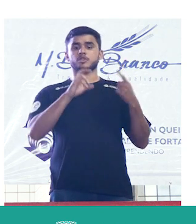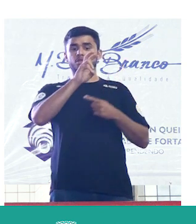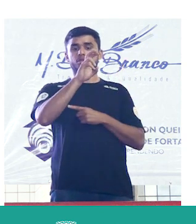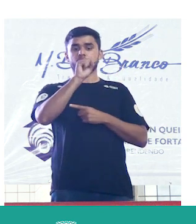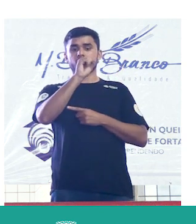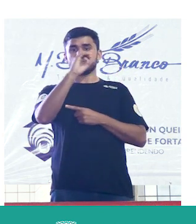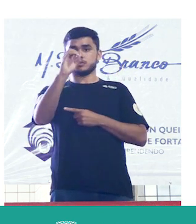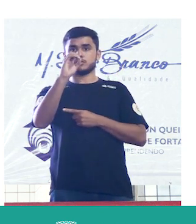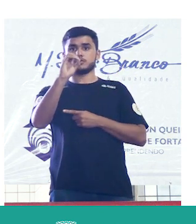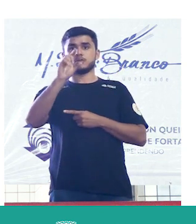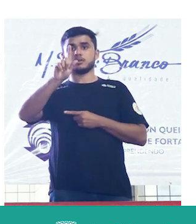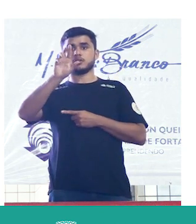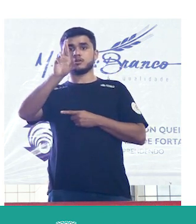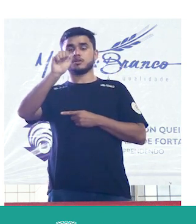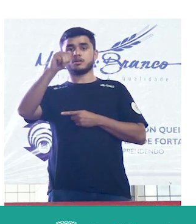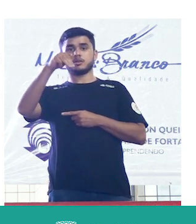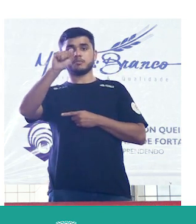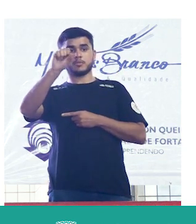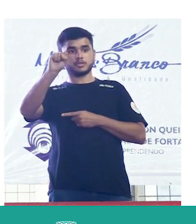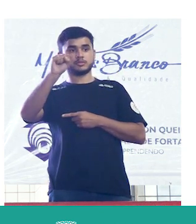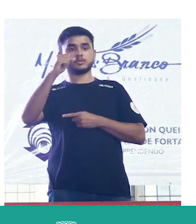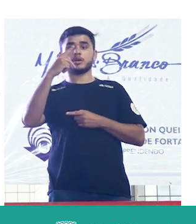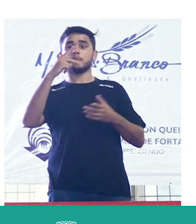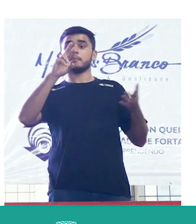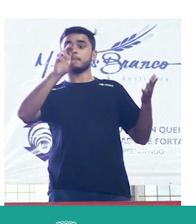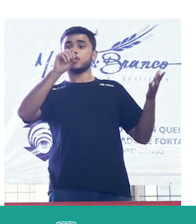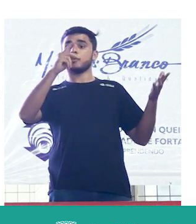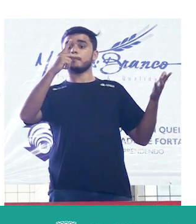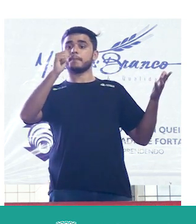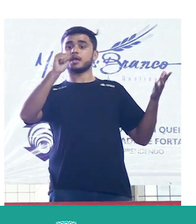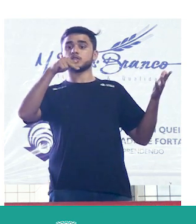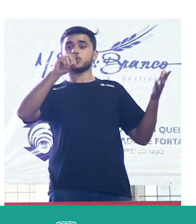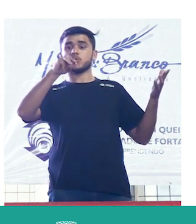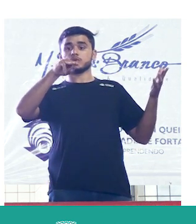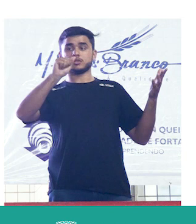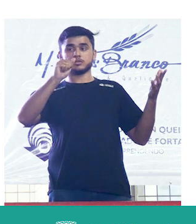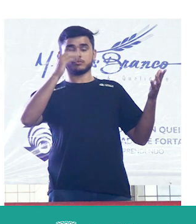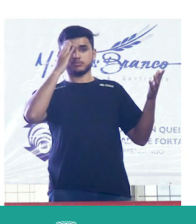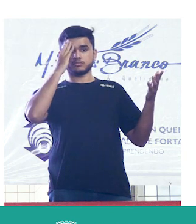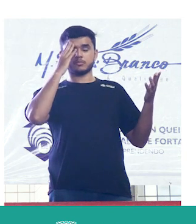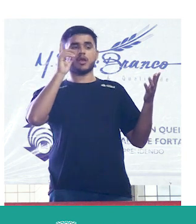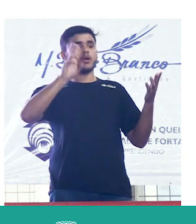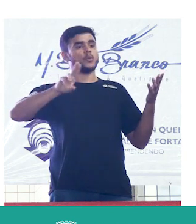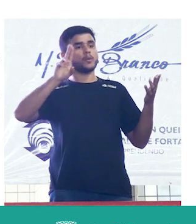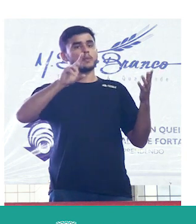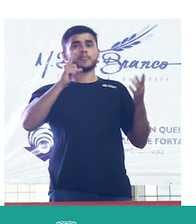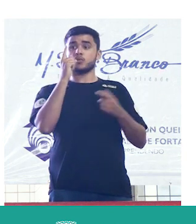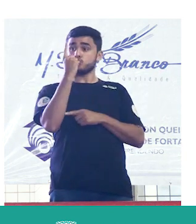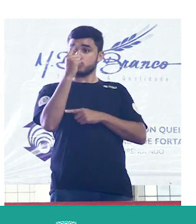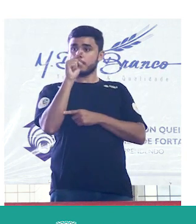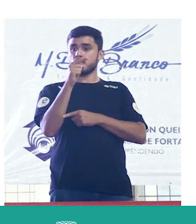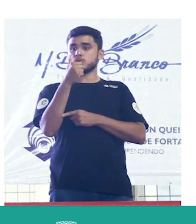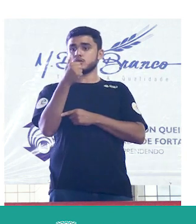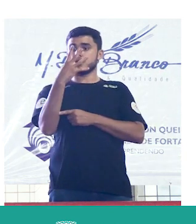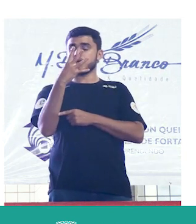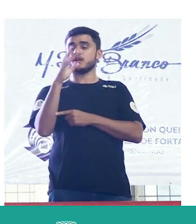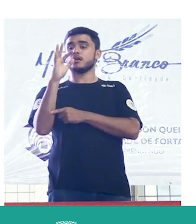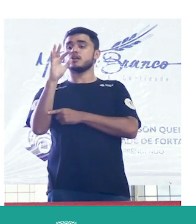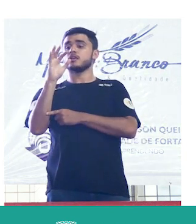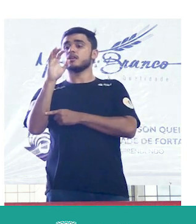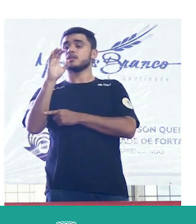gramas de propanona com 3.760 gramas de fenol, obteve-se 1,14 kg de bisfenol